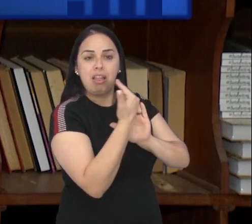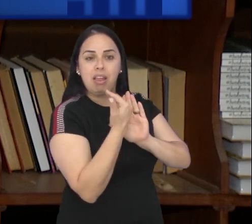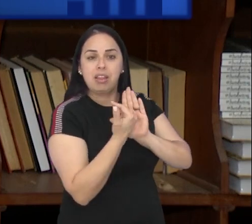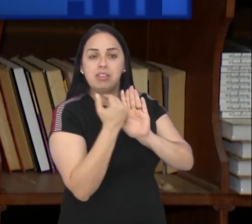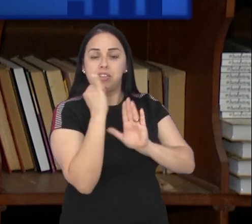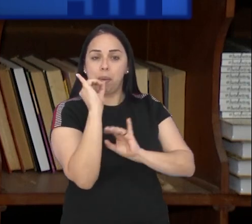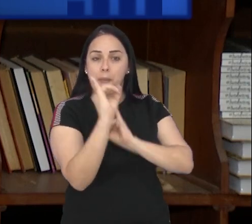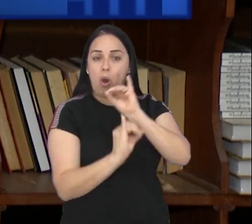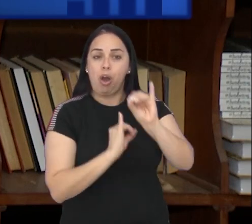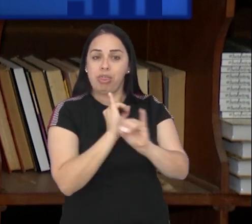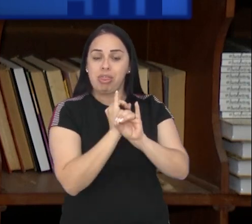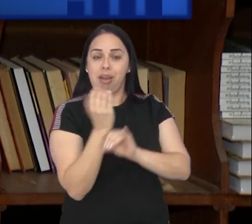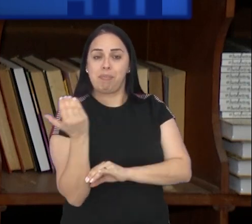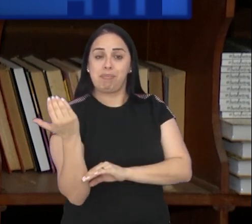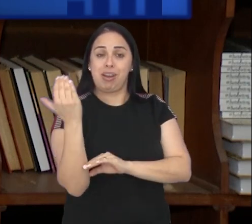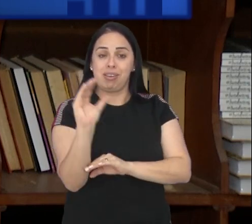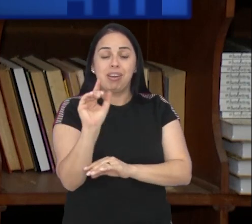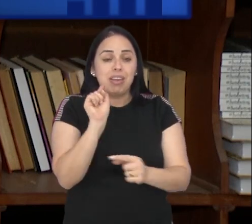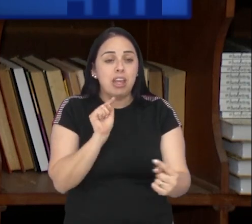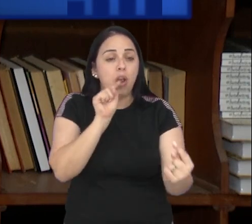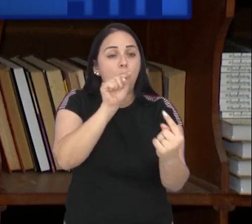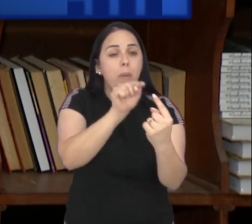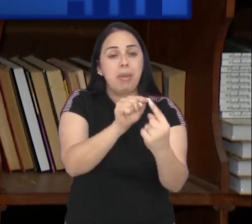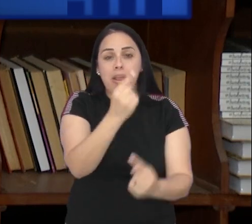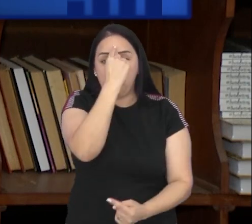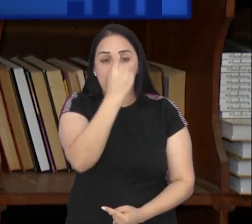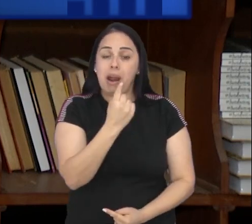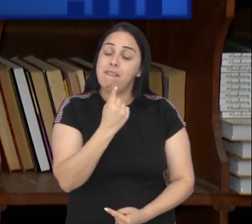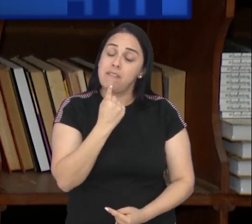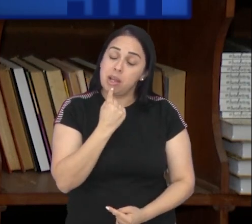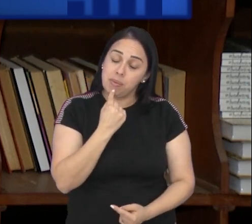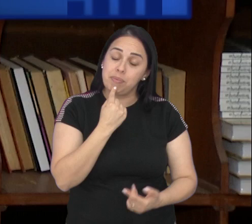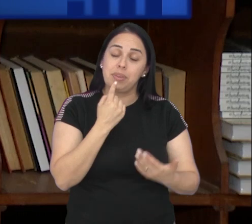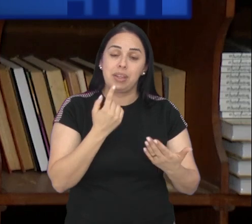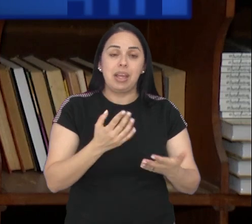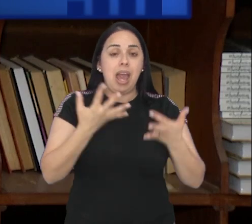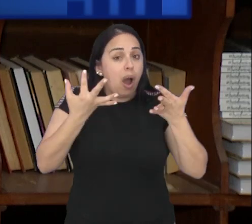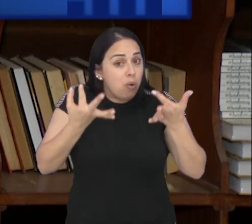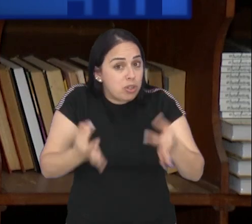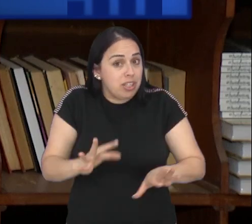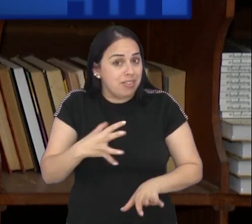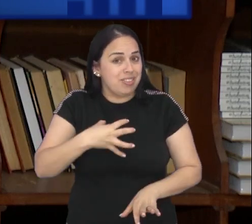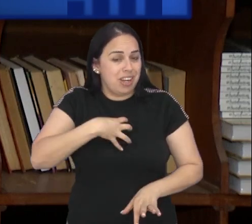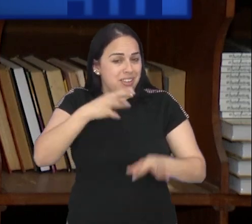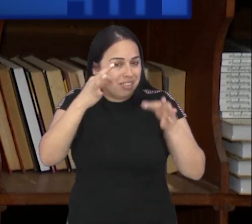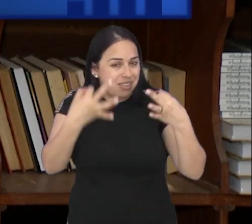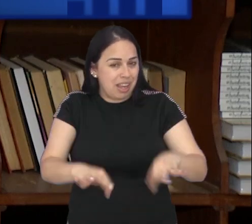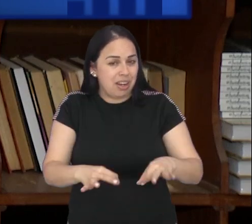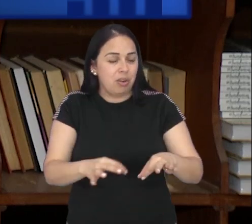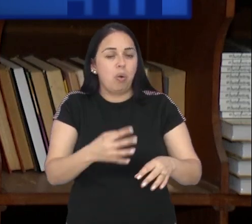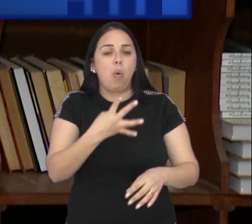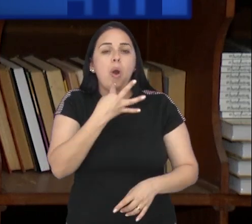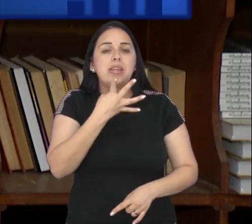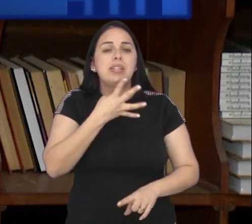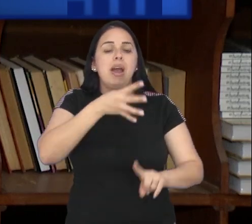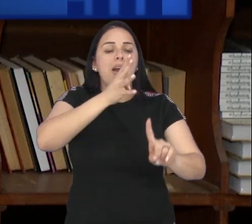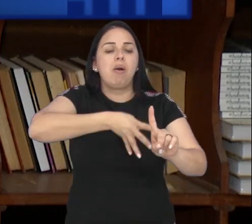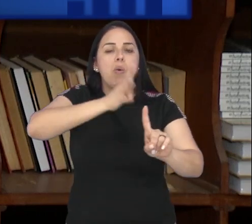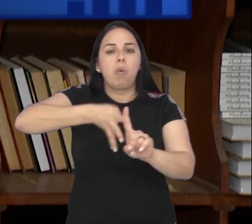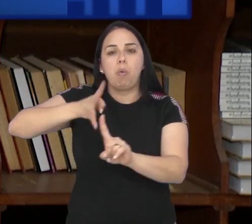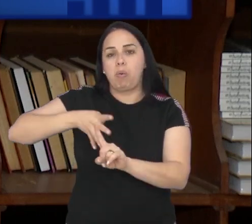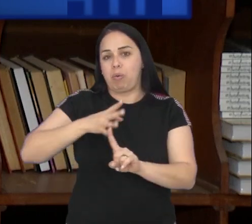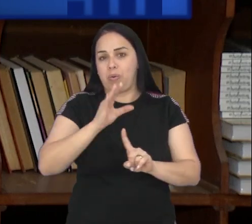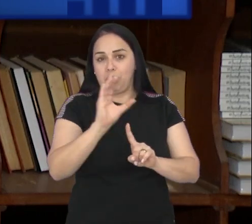offline ou online que se encaixam com o perfil do teu cliente. Essa é a forma adequada de você fazer uma arte, conhecendo o teu cliente. Então esse é um